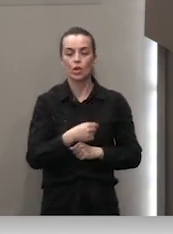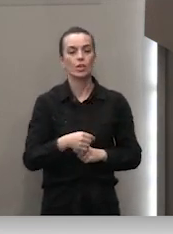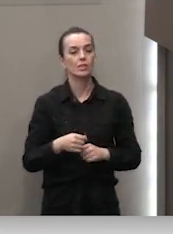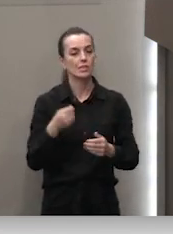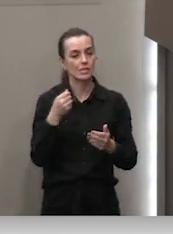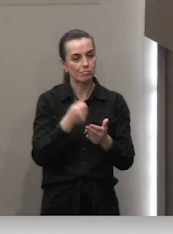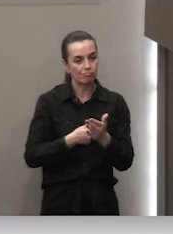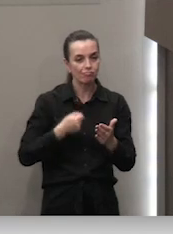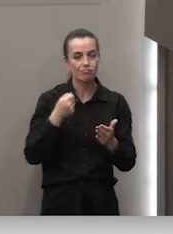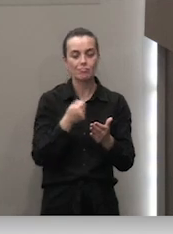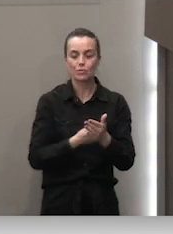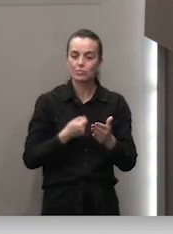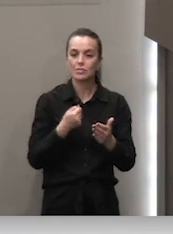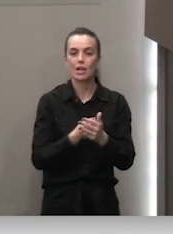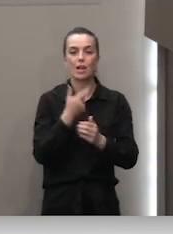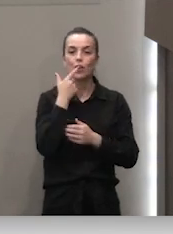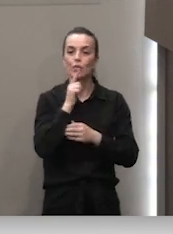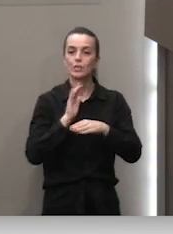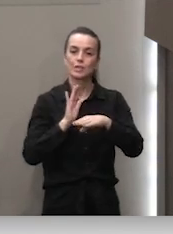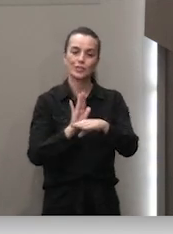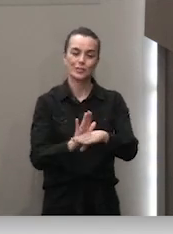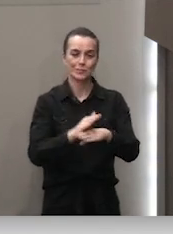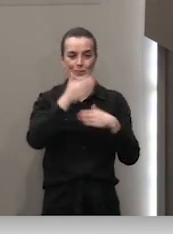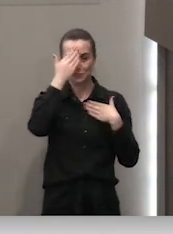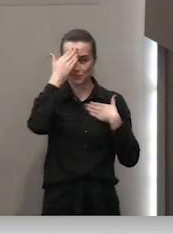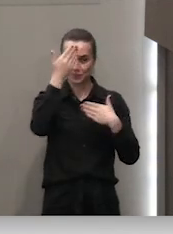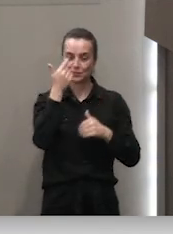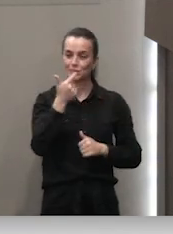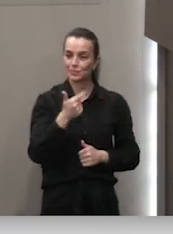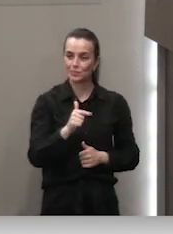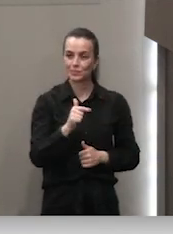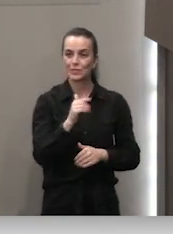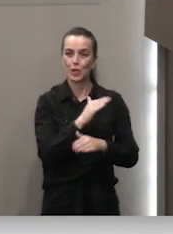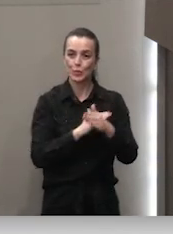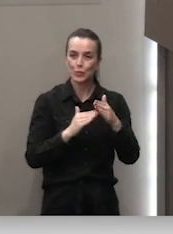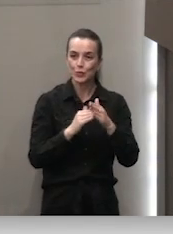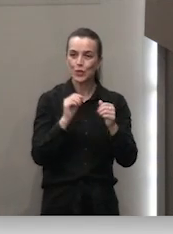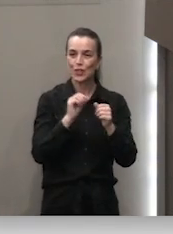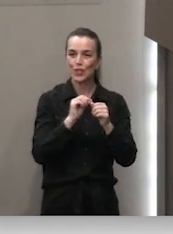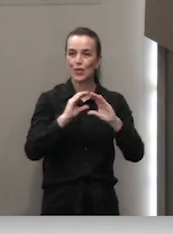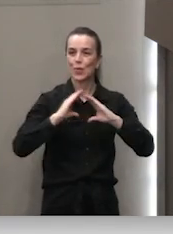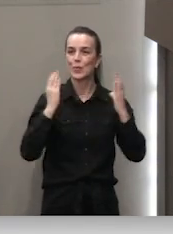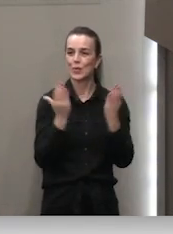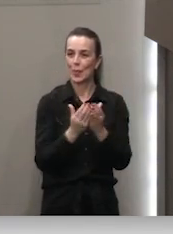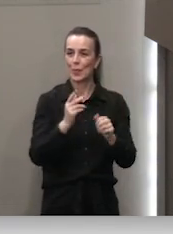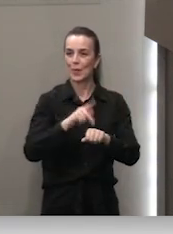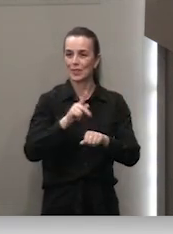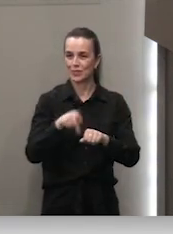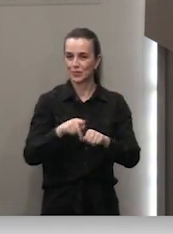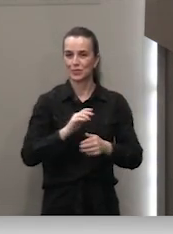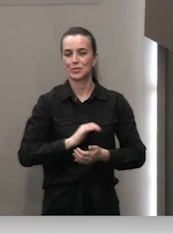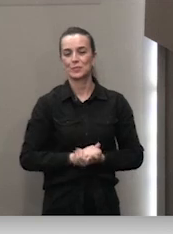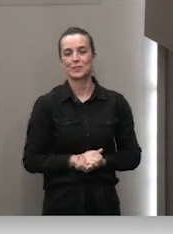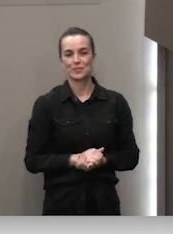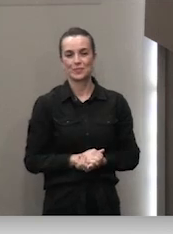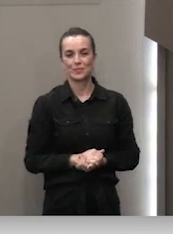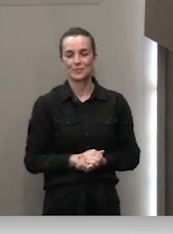mesmo, vereador? Então, muito obrigado mais uma vez por tudo que a senhora tem feito para a comunidade passofundense.